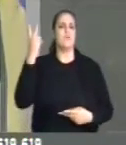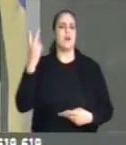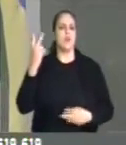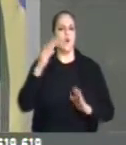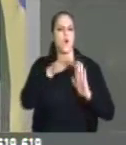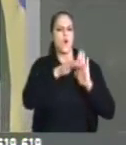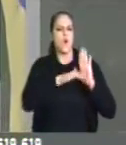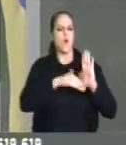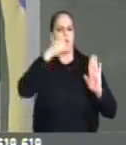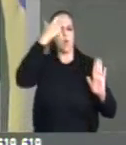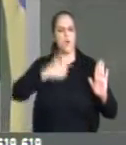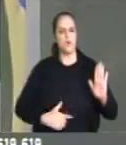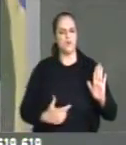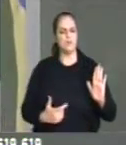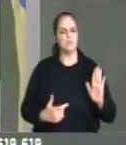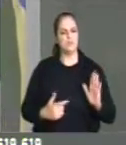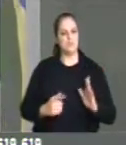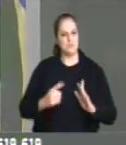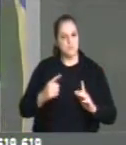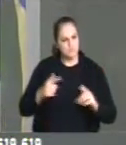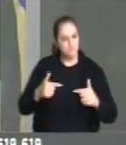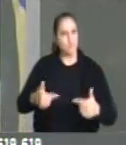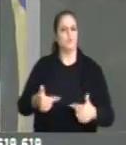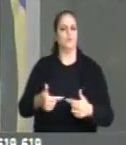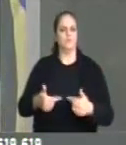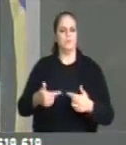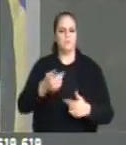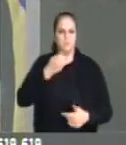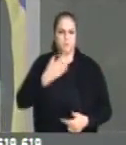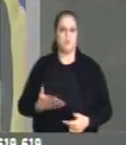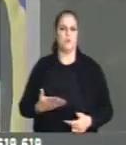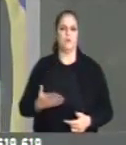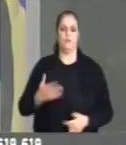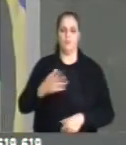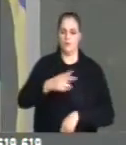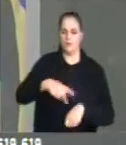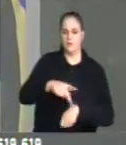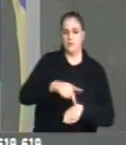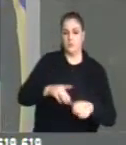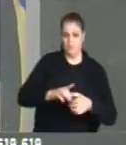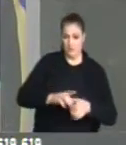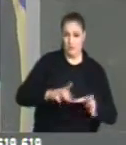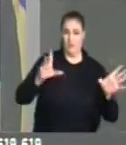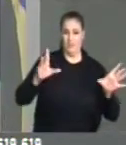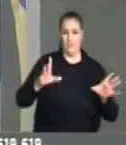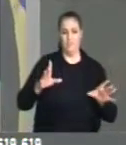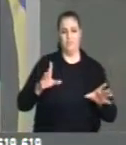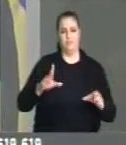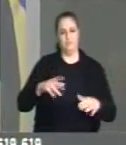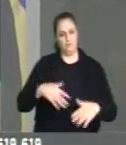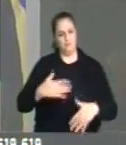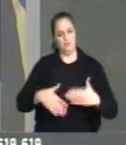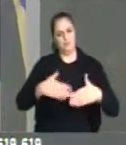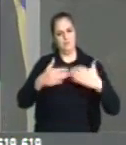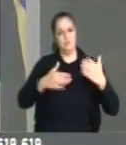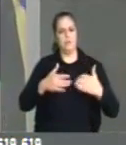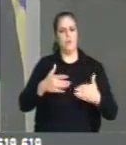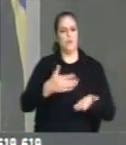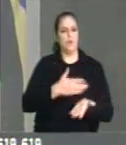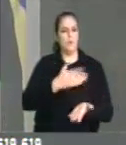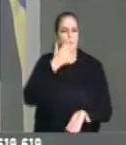país, livre de um projeto de poder que causou tantos atrasos e prejuízos, caminha para a sua reconstrução